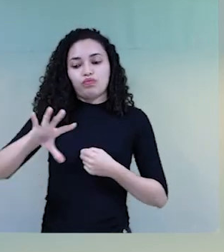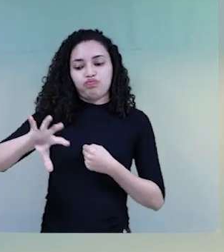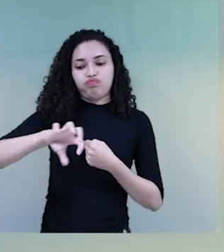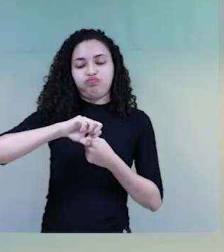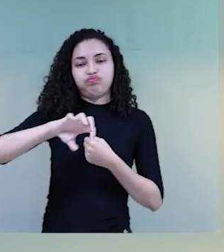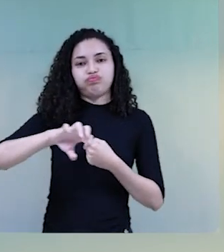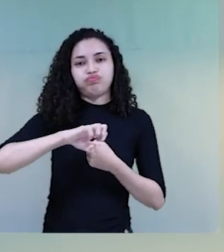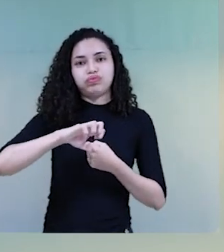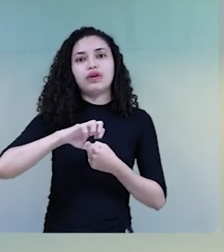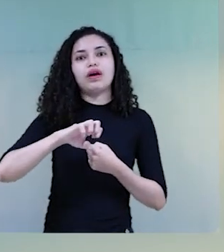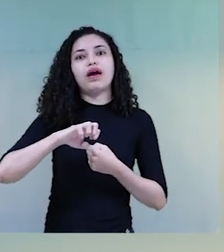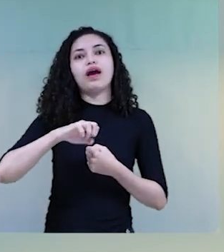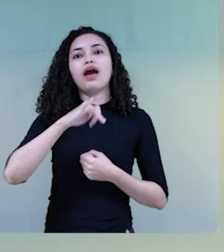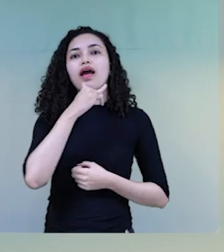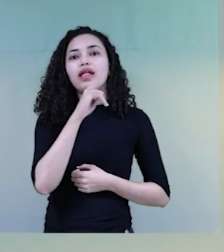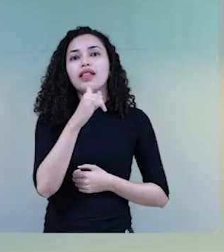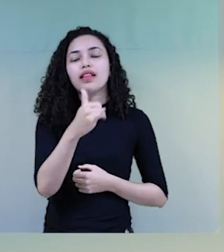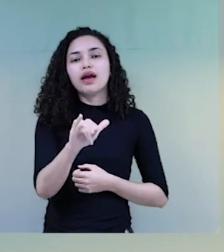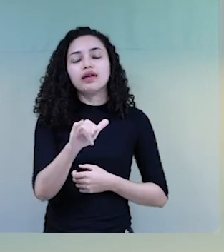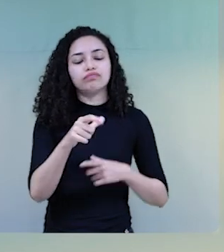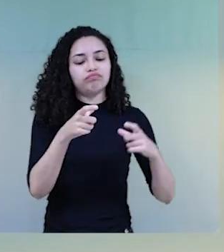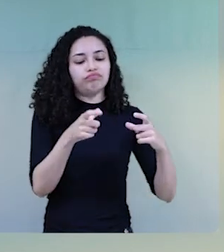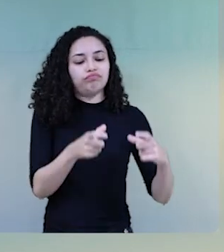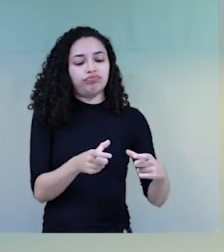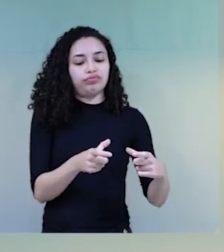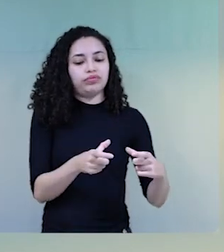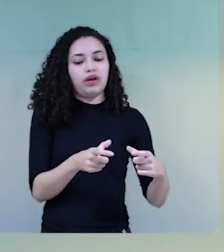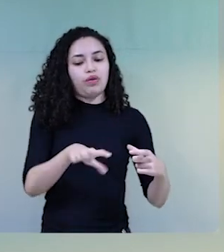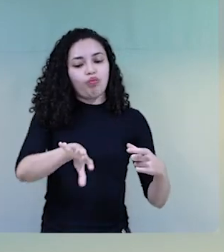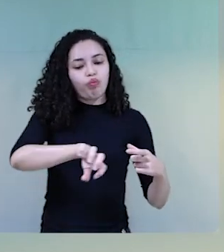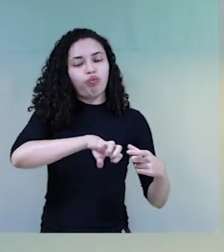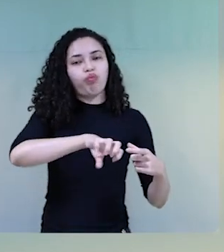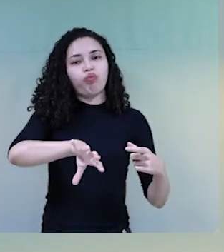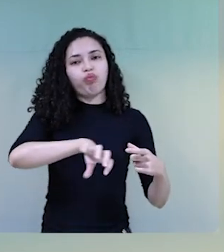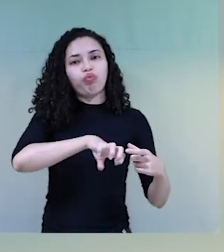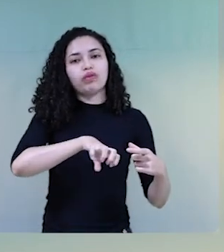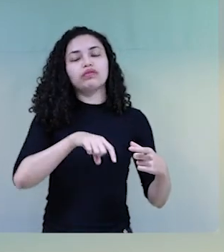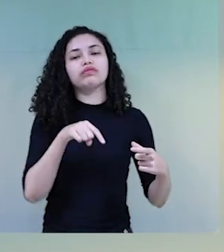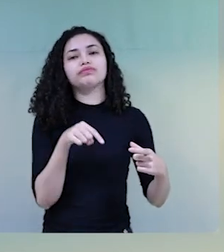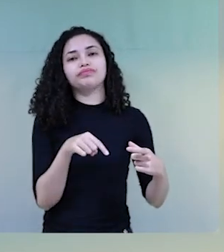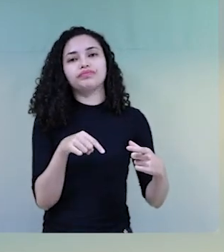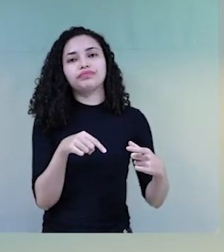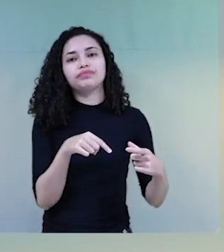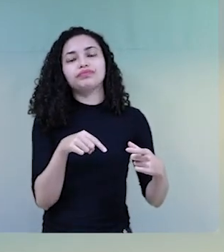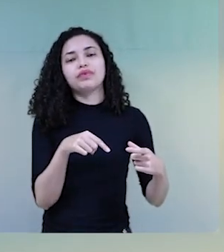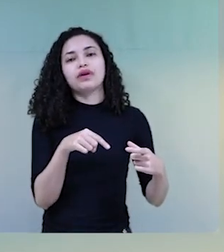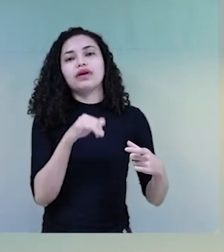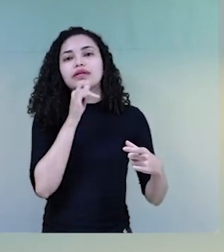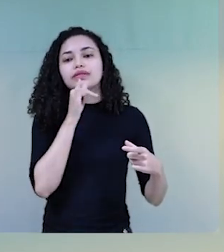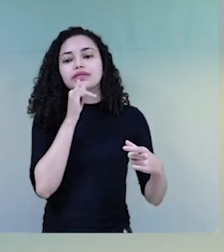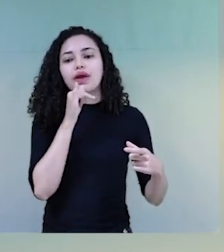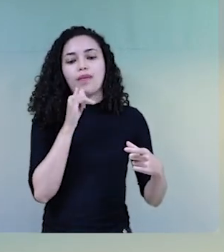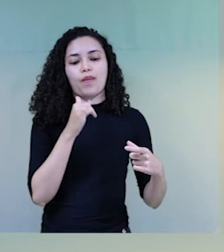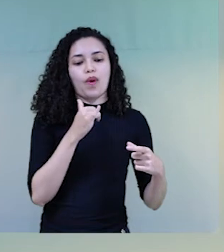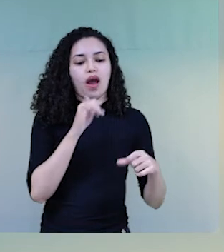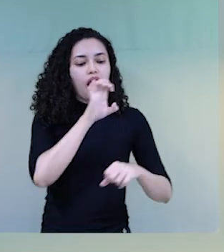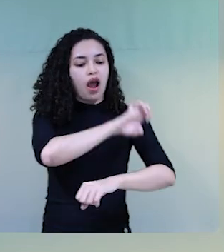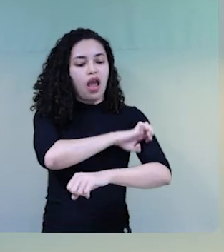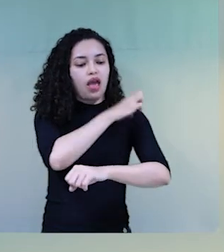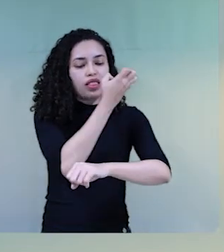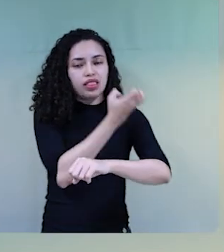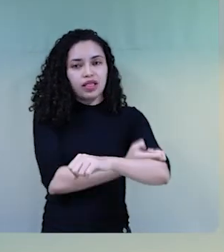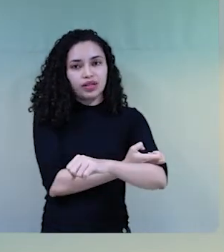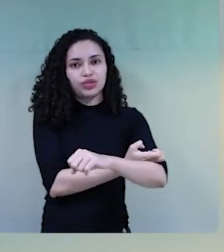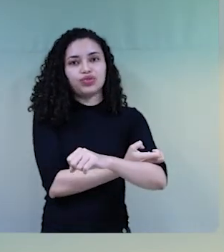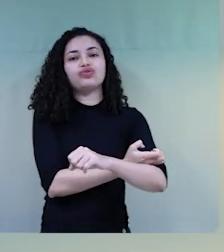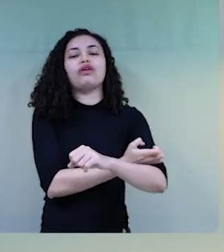os dispositivos que eles costumam fazer o quê? Eles fazem o processo contrário do gerador. Ele pega a energia elétrica e converte a energia